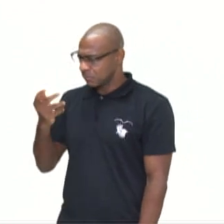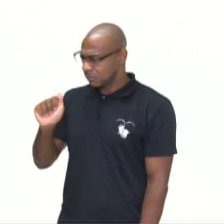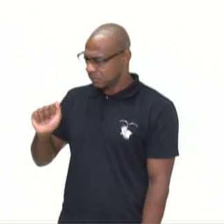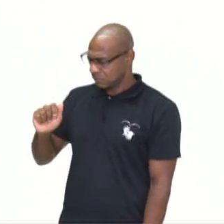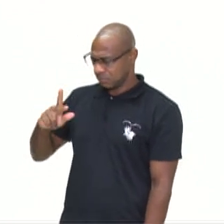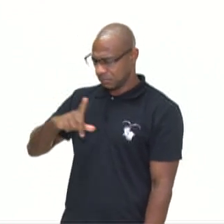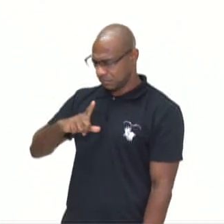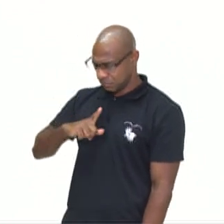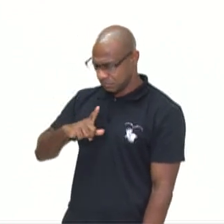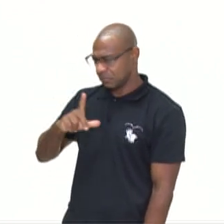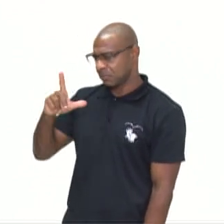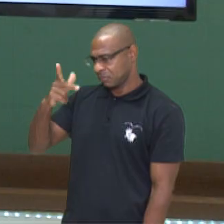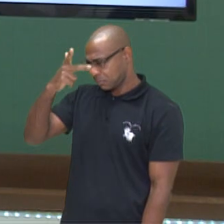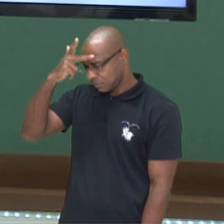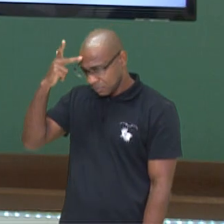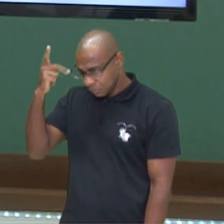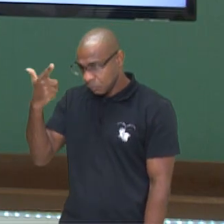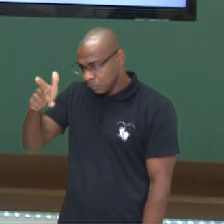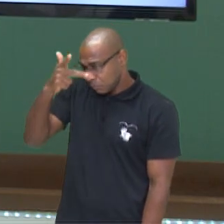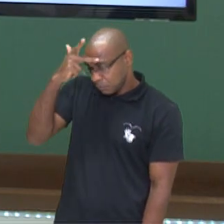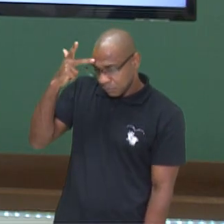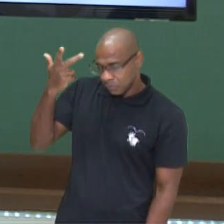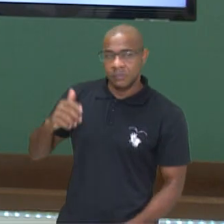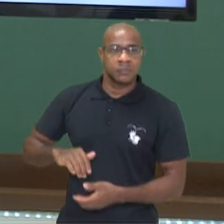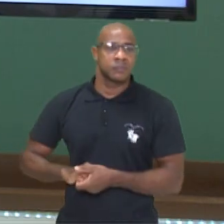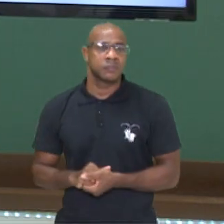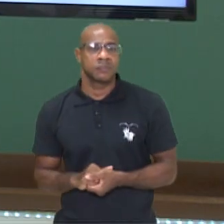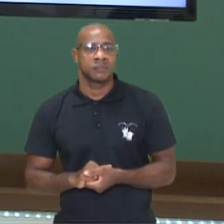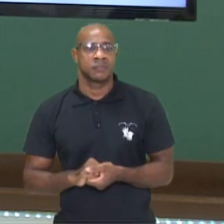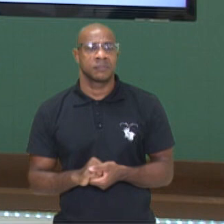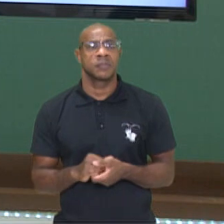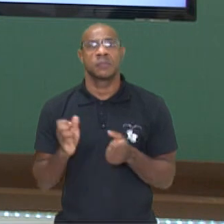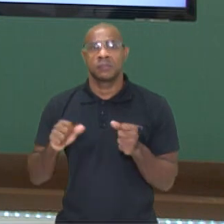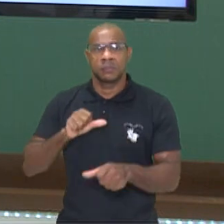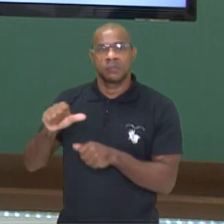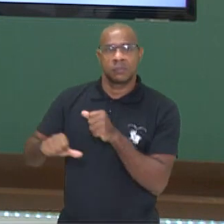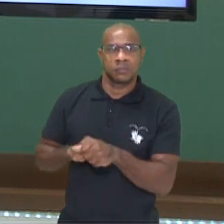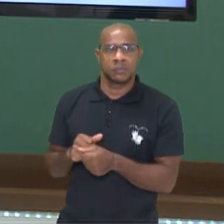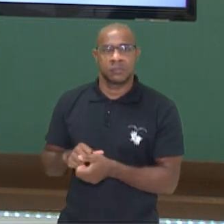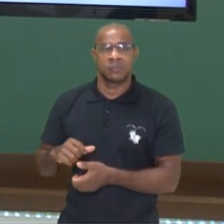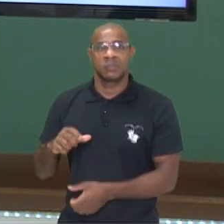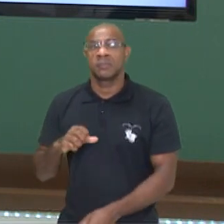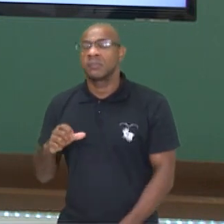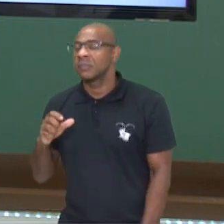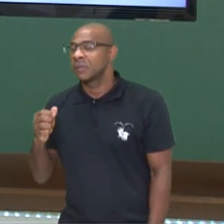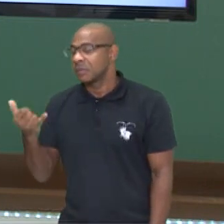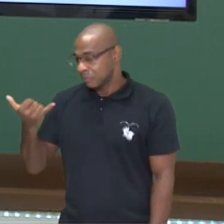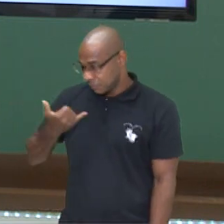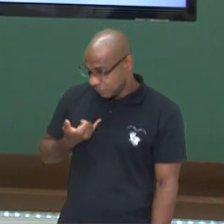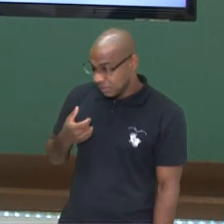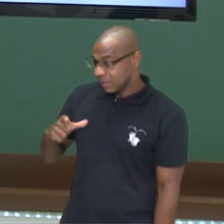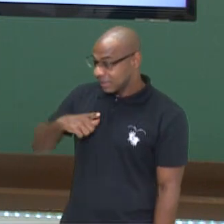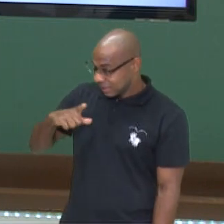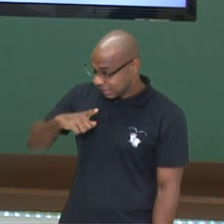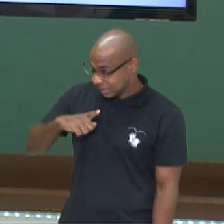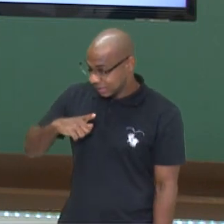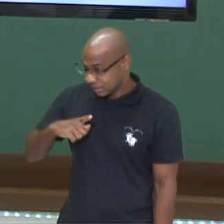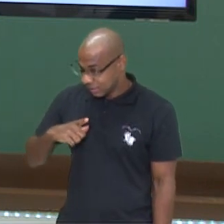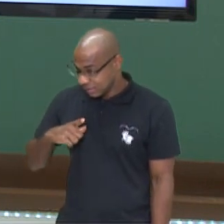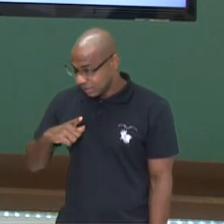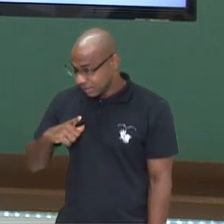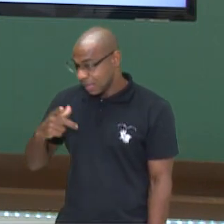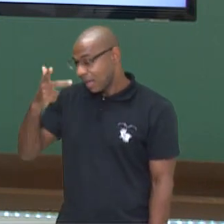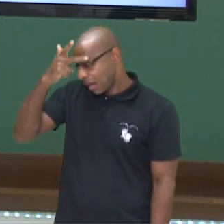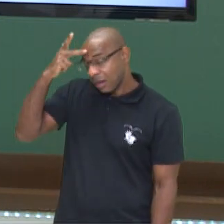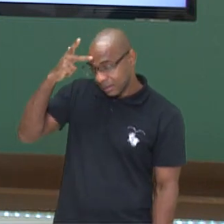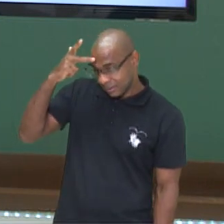é alguém. Isso mesmo, podemos até trocar aqui pelo existir. Dizei-me se existe alguém. Existe o